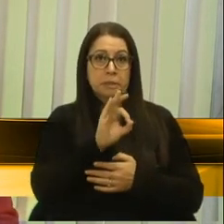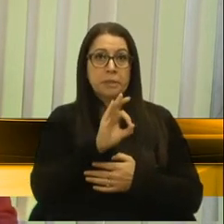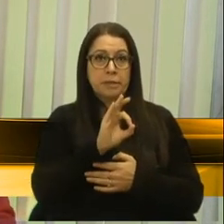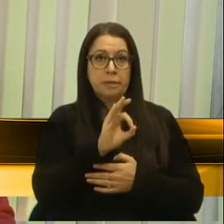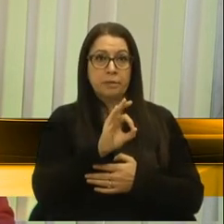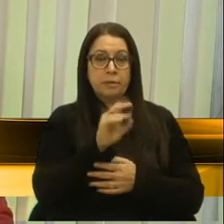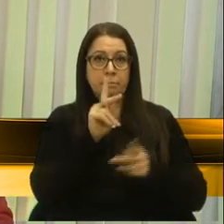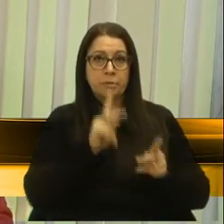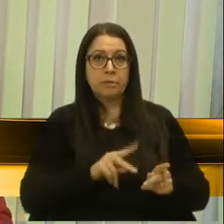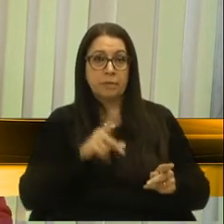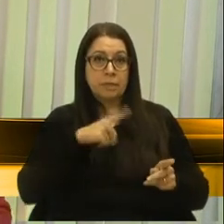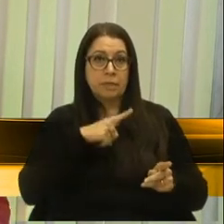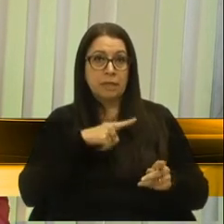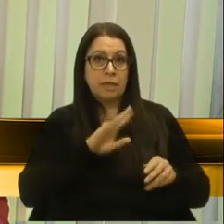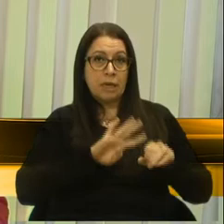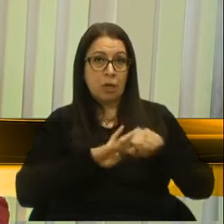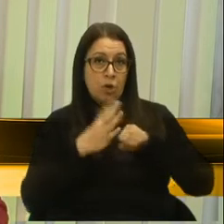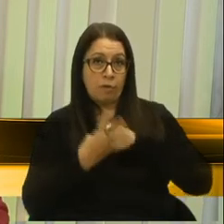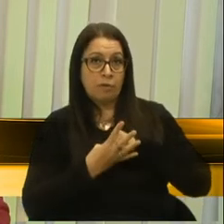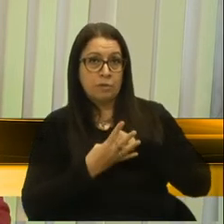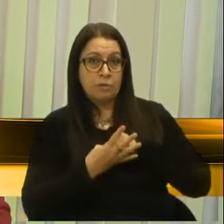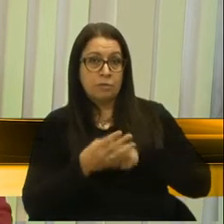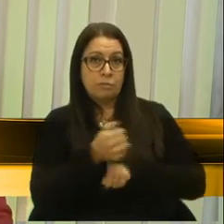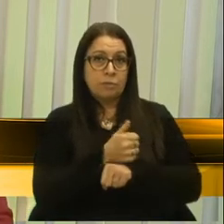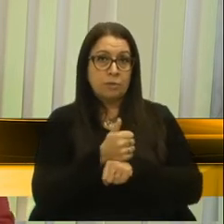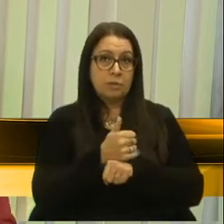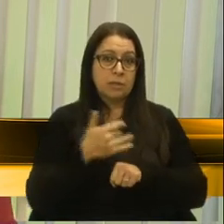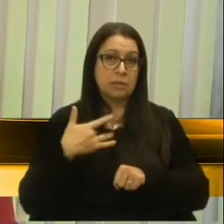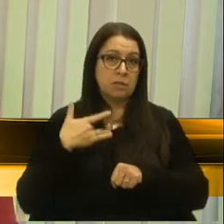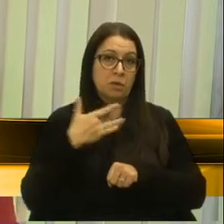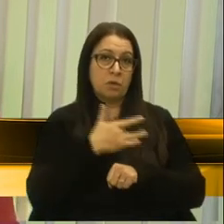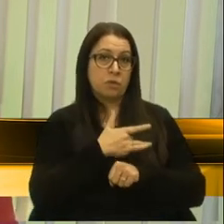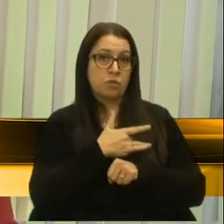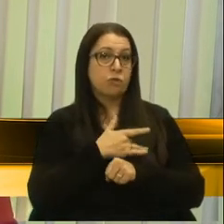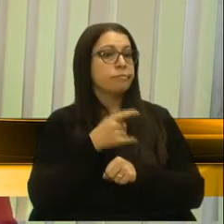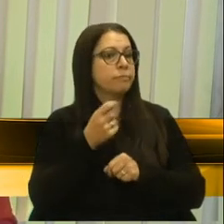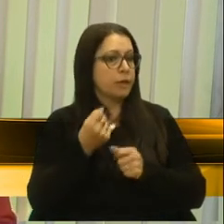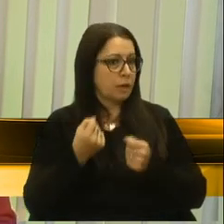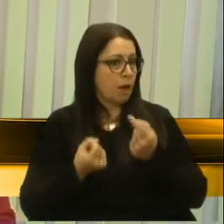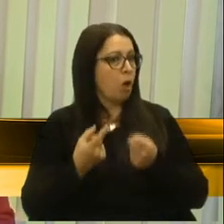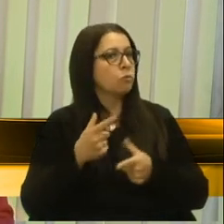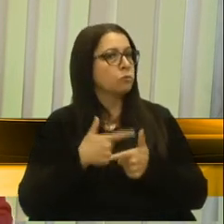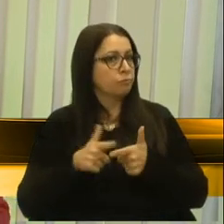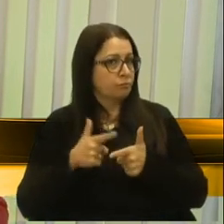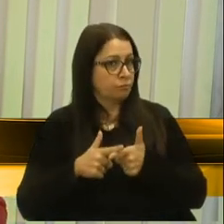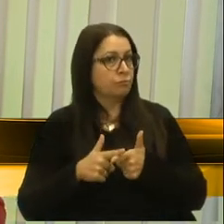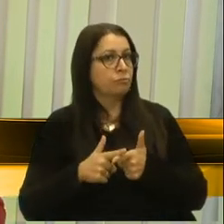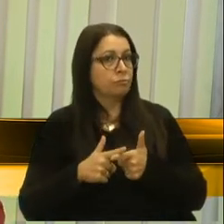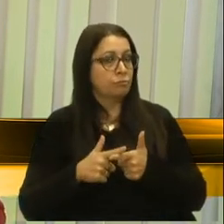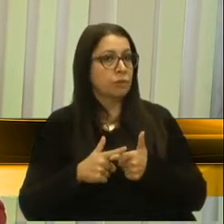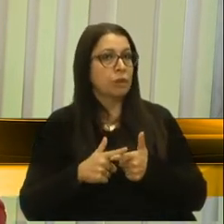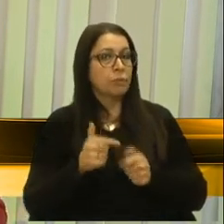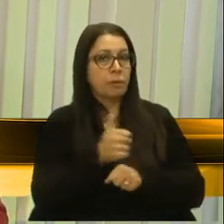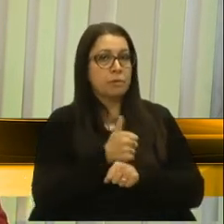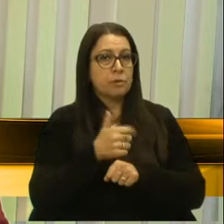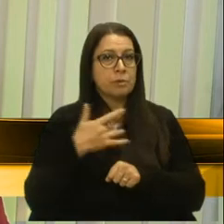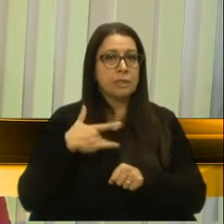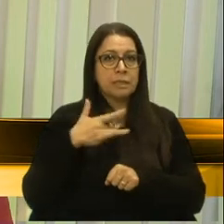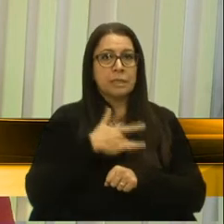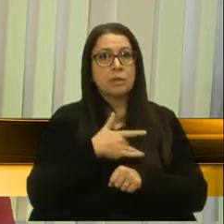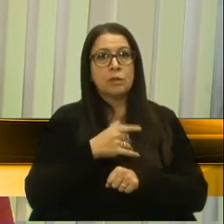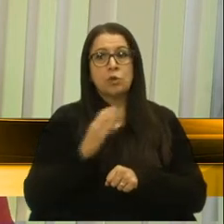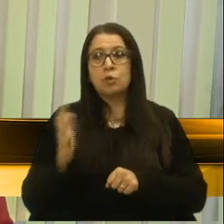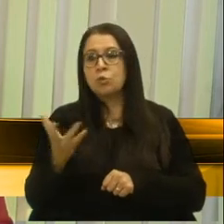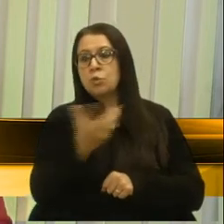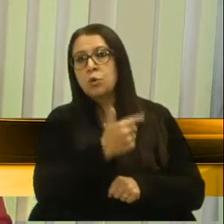das pessoas que têm Covid são profissionais de saúde, a gente está com alguns problemas. Os profissionais de saúde, claro que a gente sabe que mundo afora,